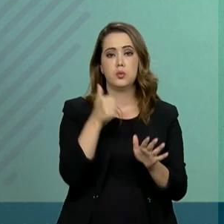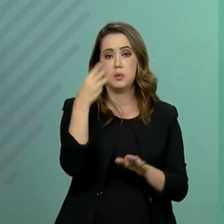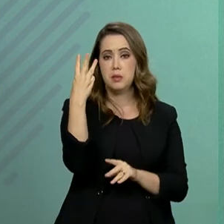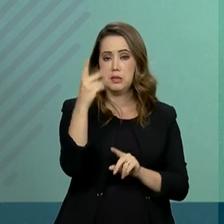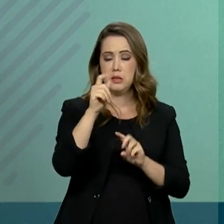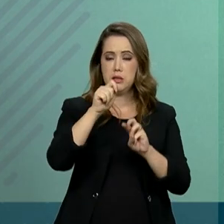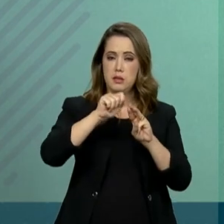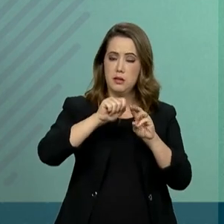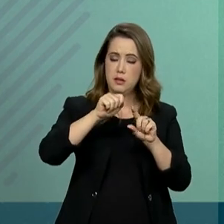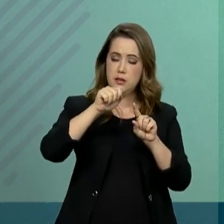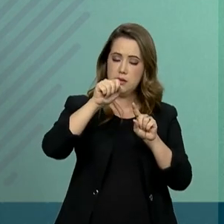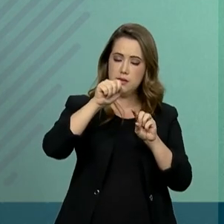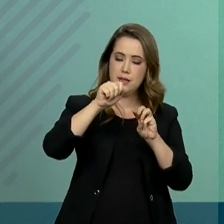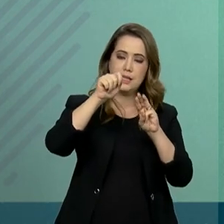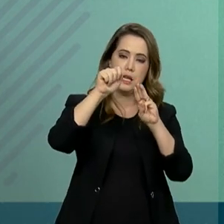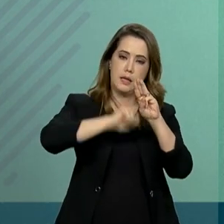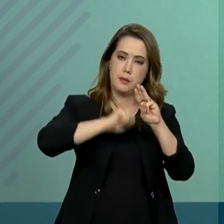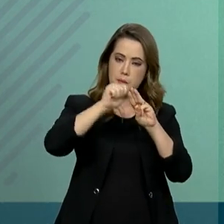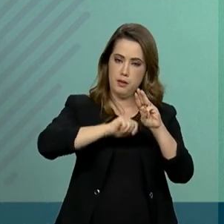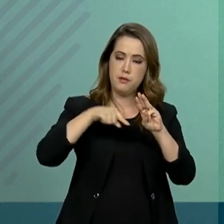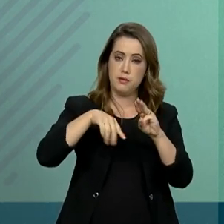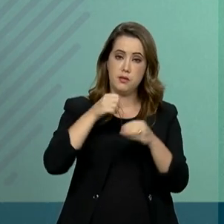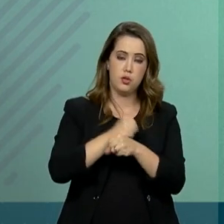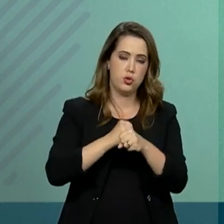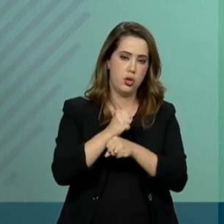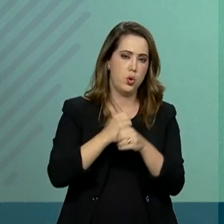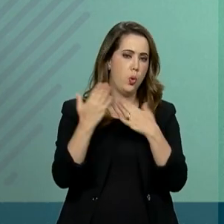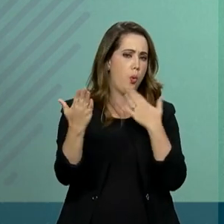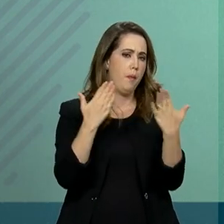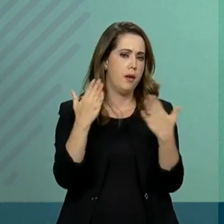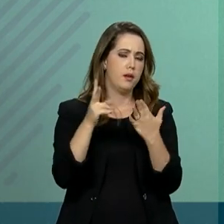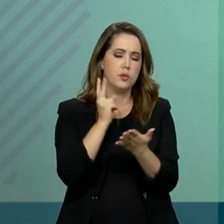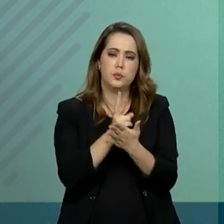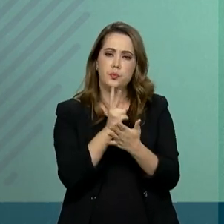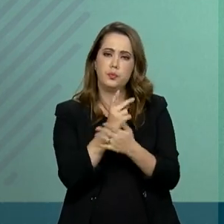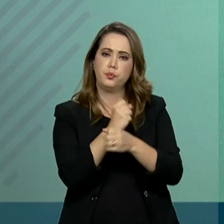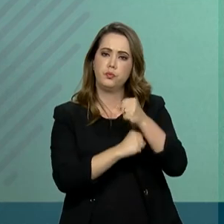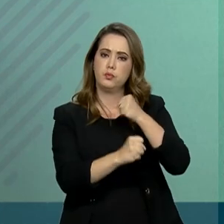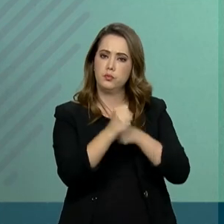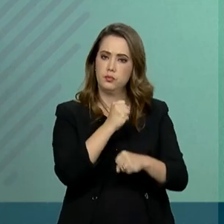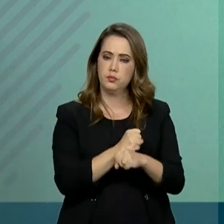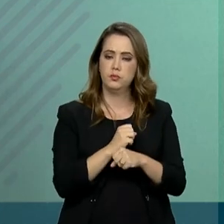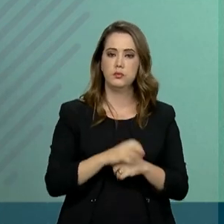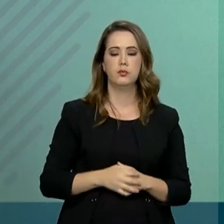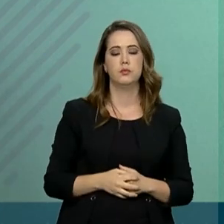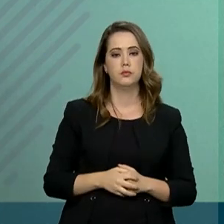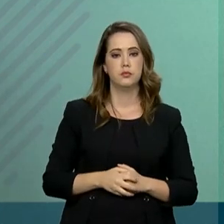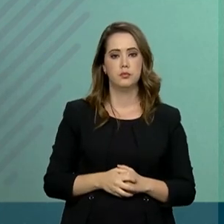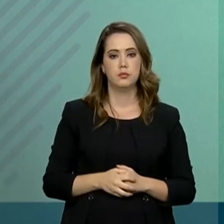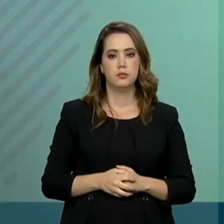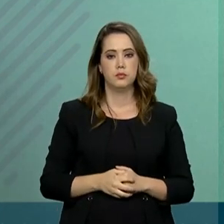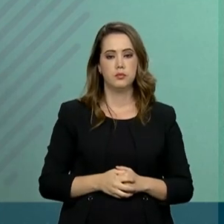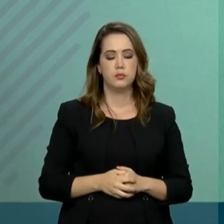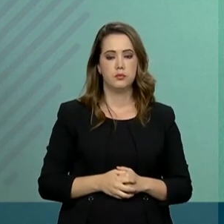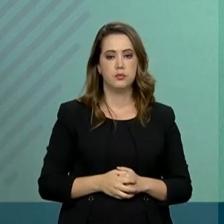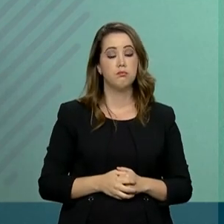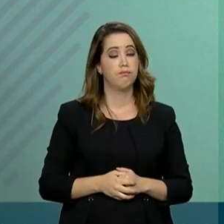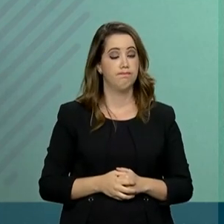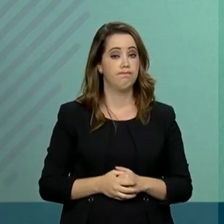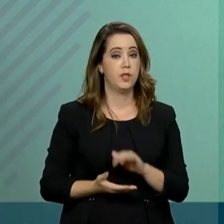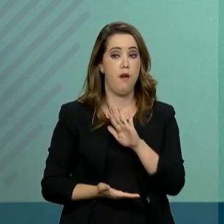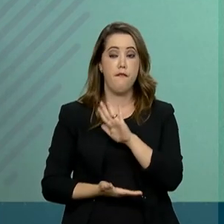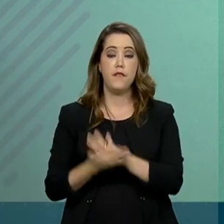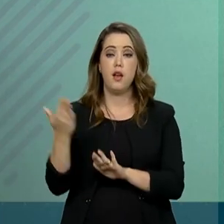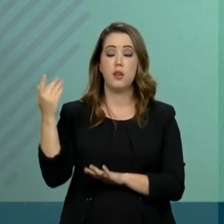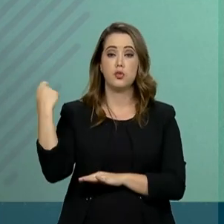trimestre deste ano em relação ao mesmo período do ano passado em viagem